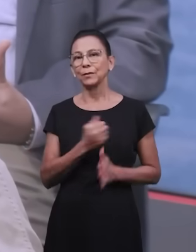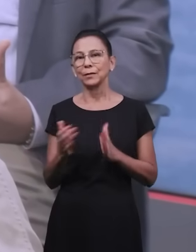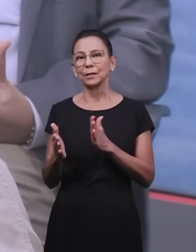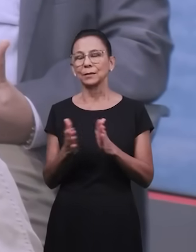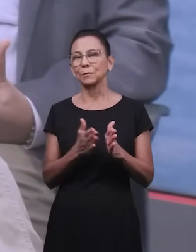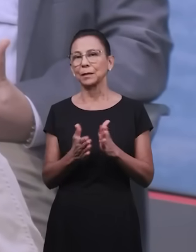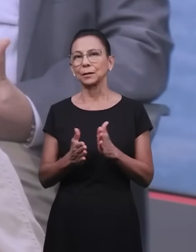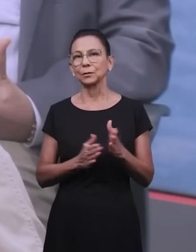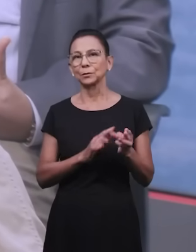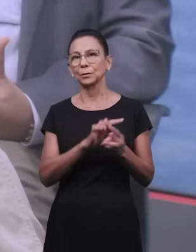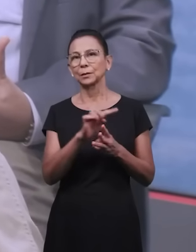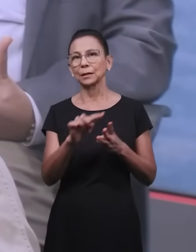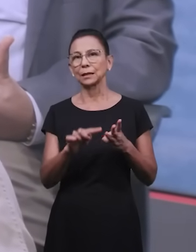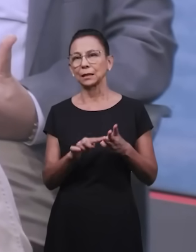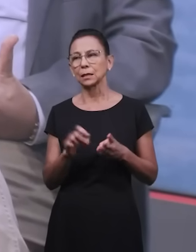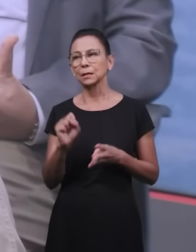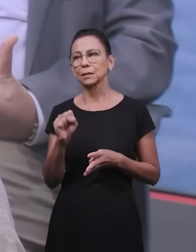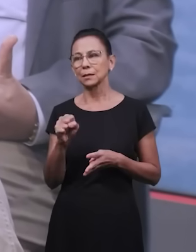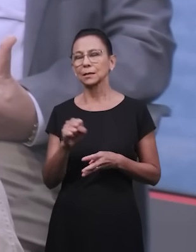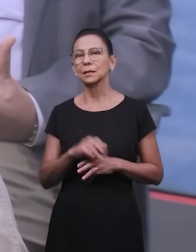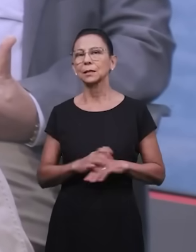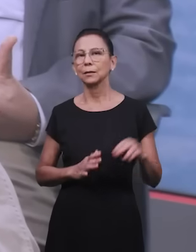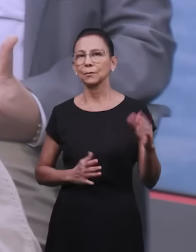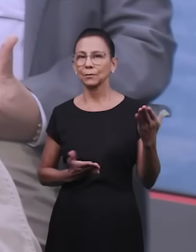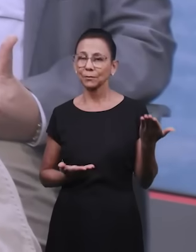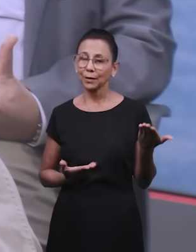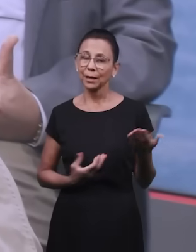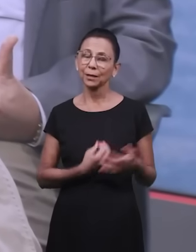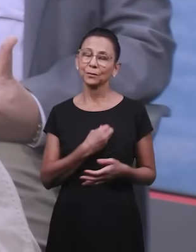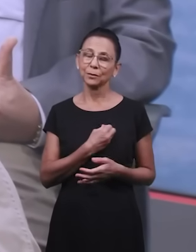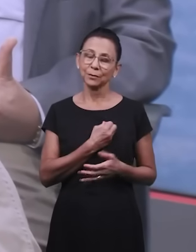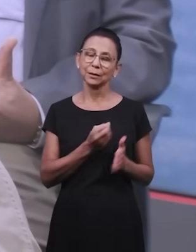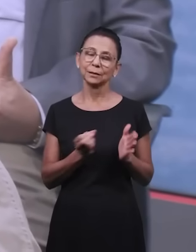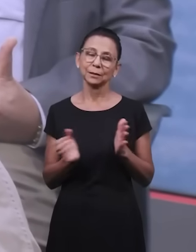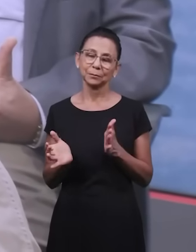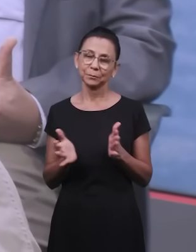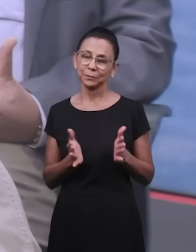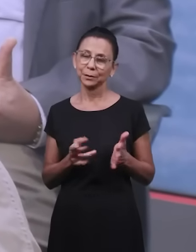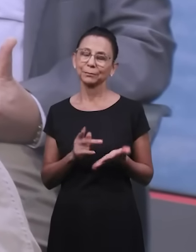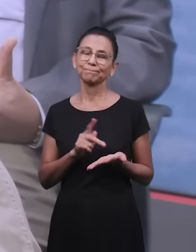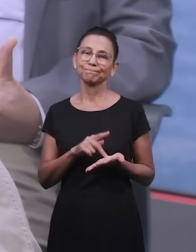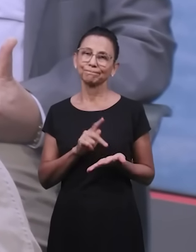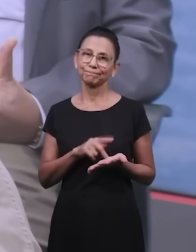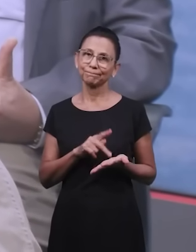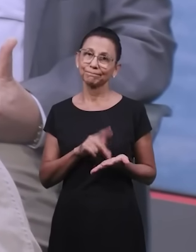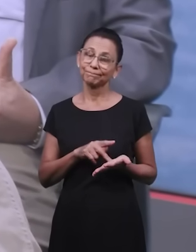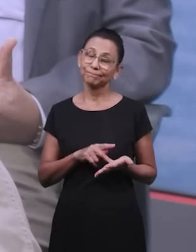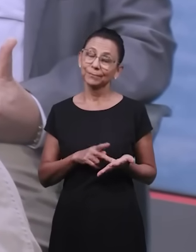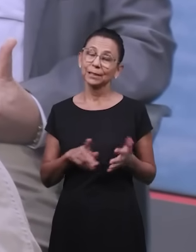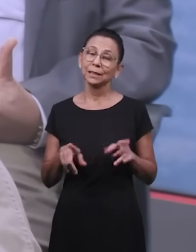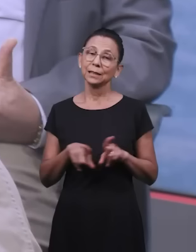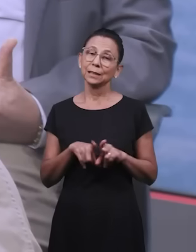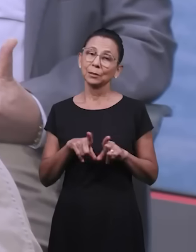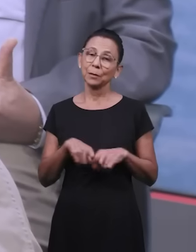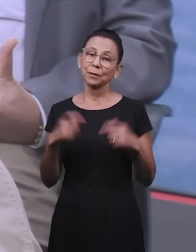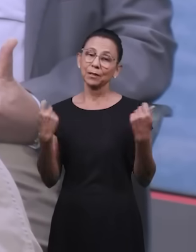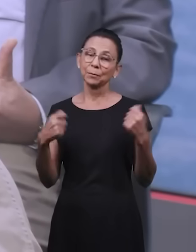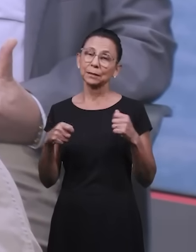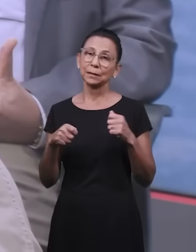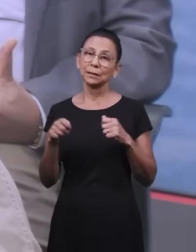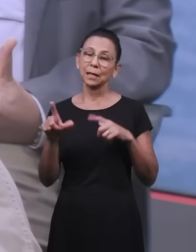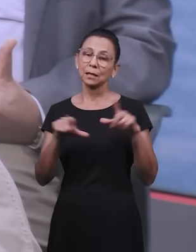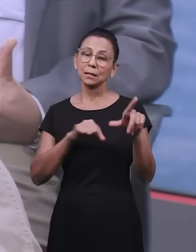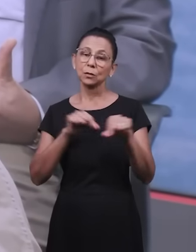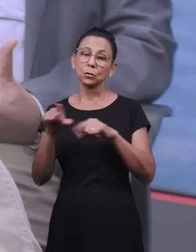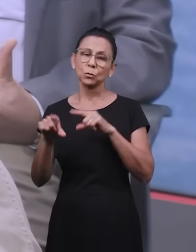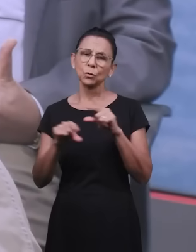momento. Vai passar e vai duvidar e vai ter que fazer